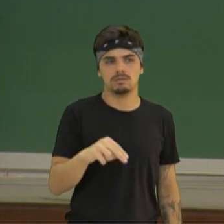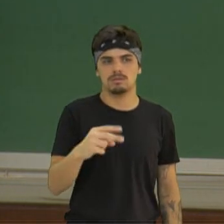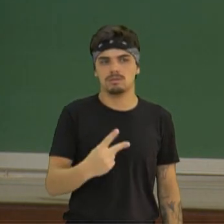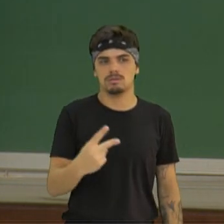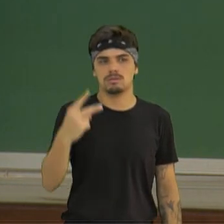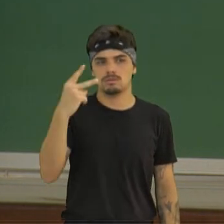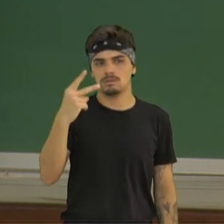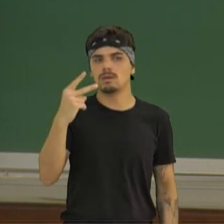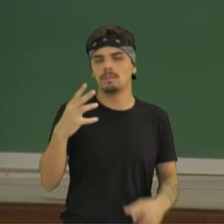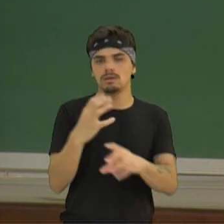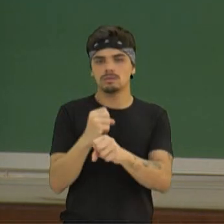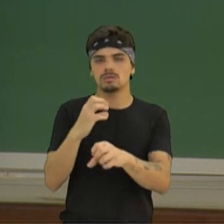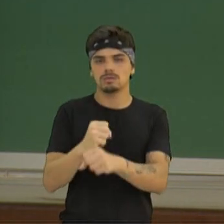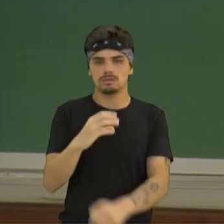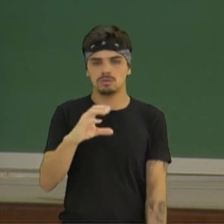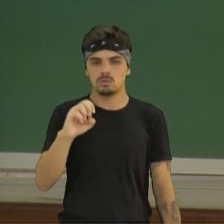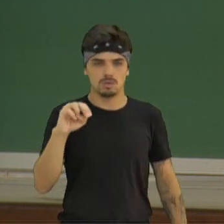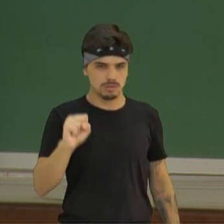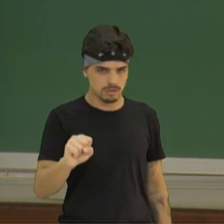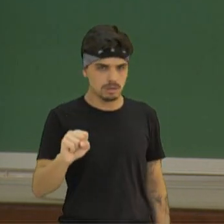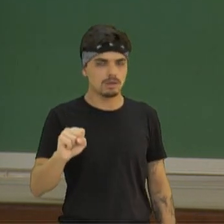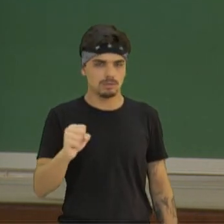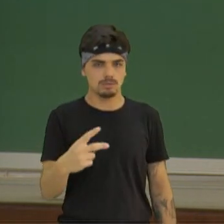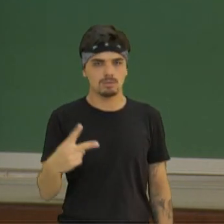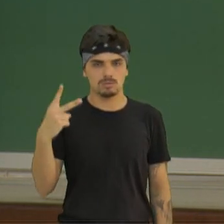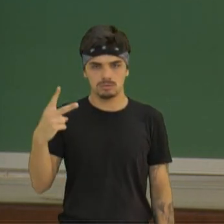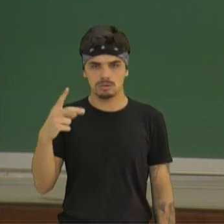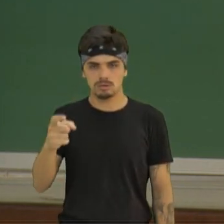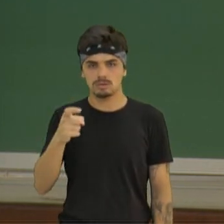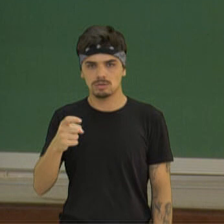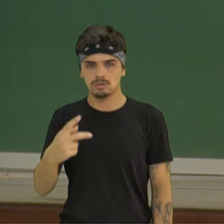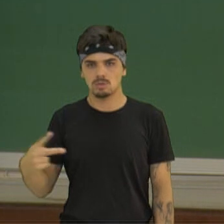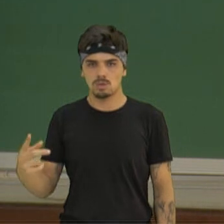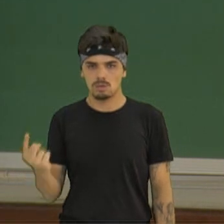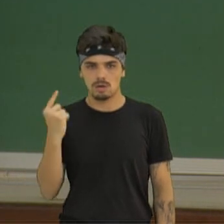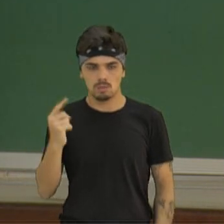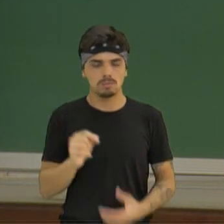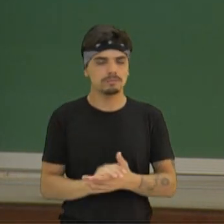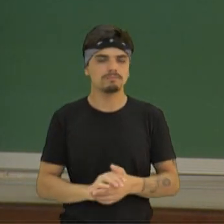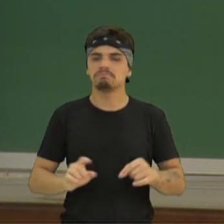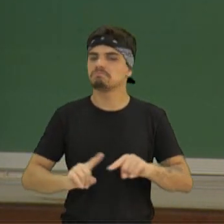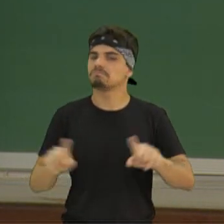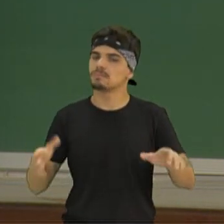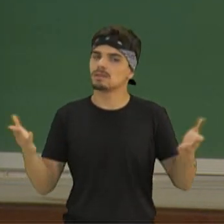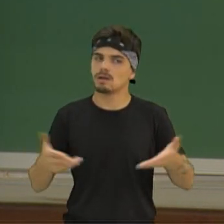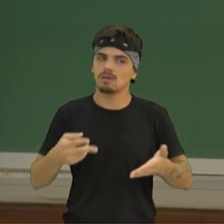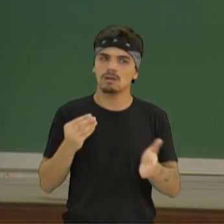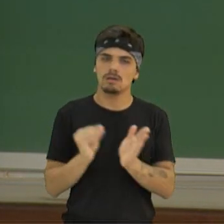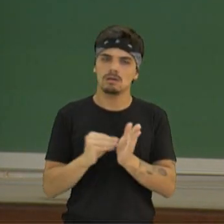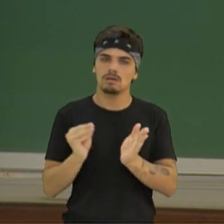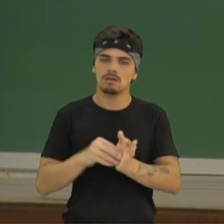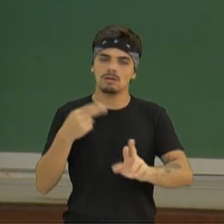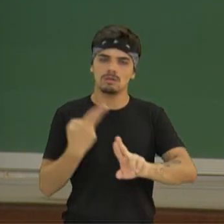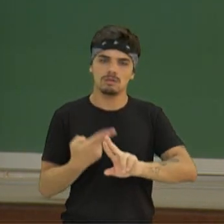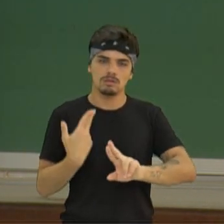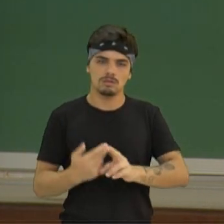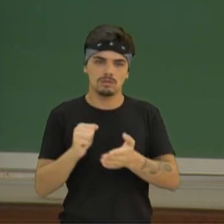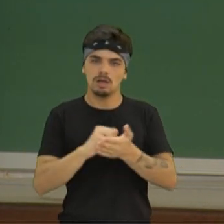ao quadrado de x mais cosseno ao quadrado de x igual a 1. Bom, já vamos aplicar isso nas